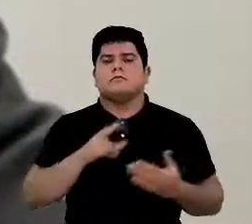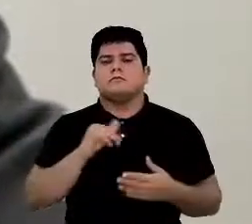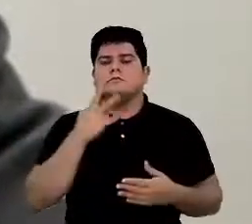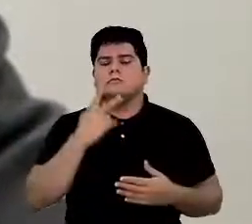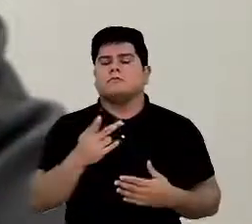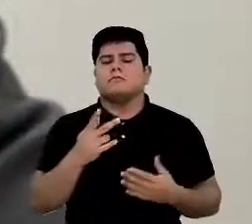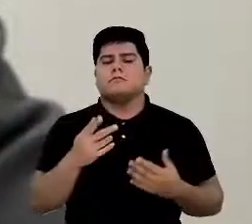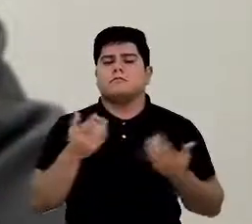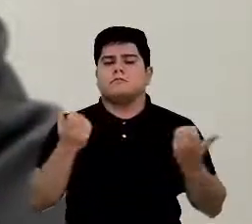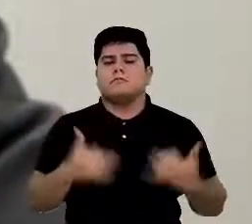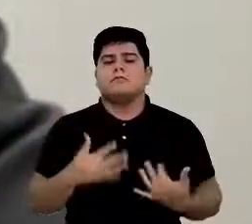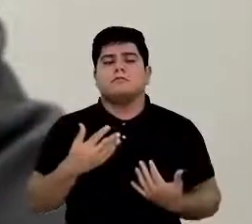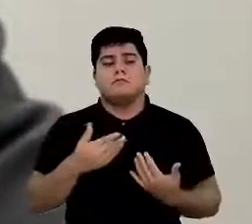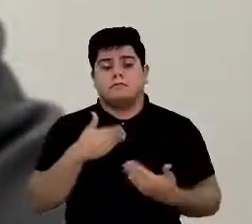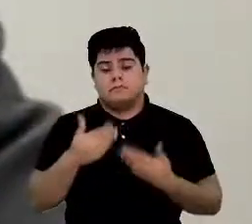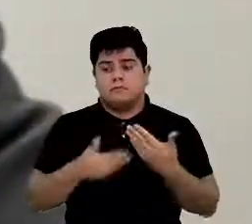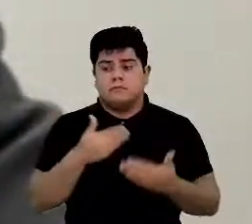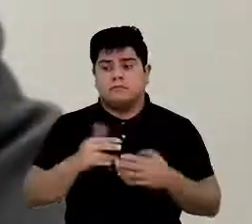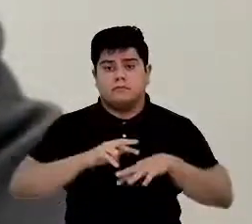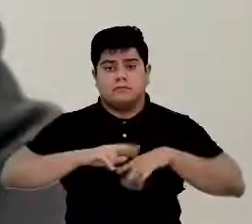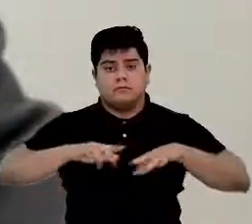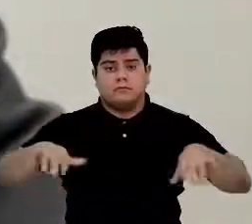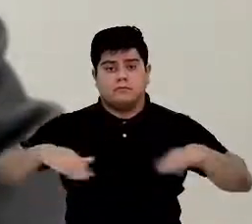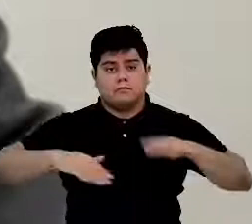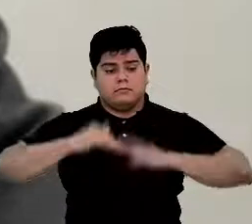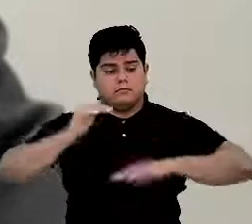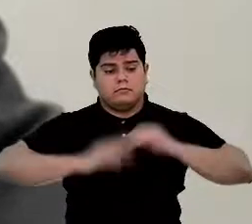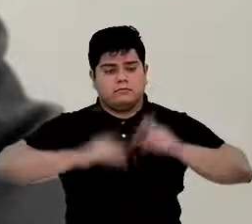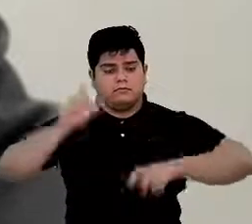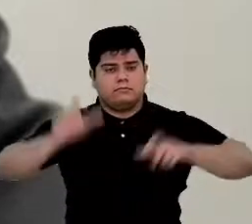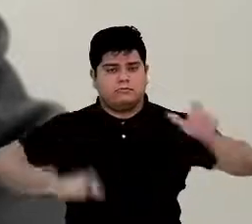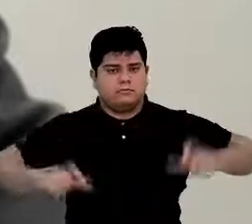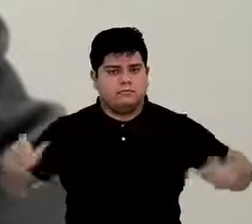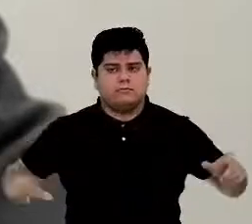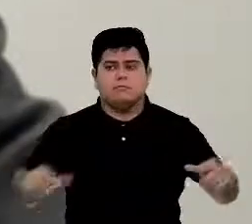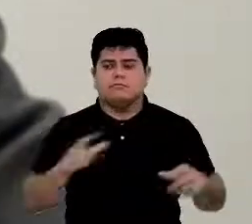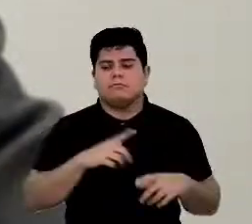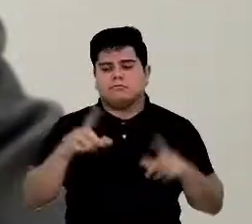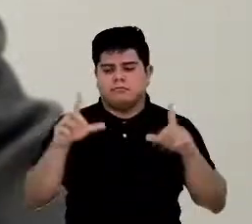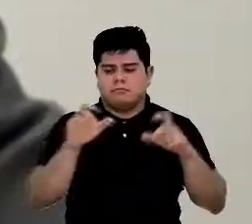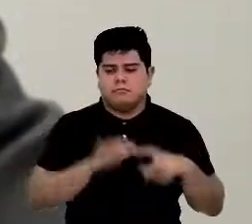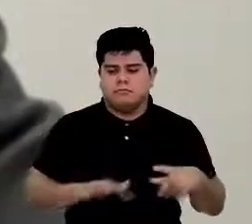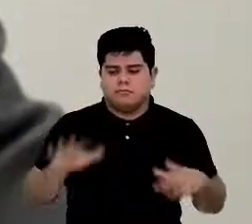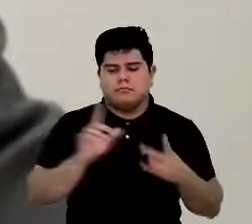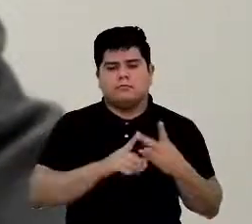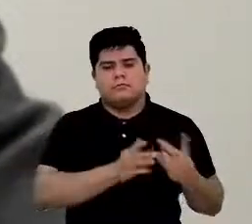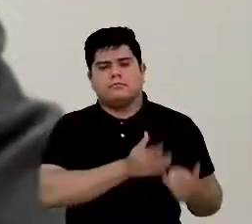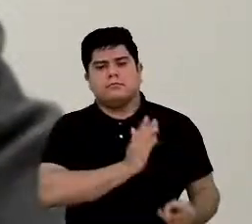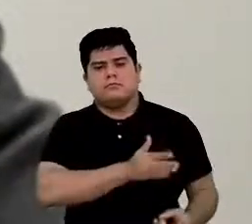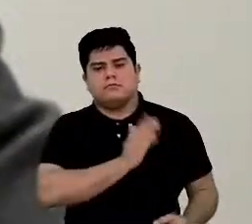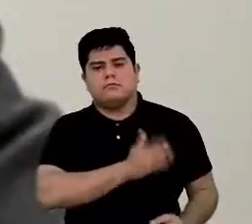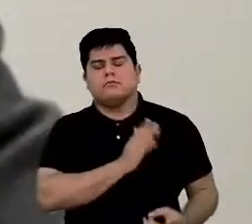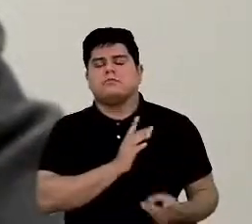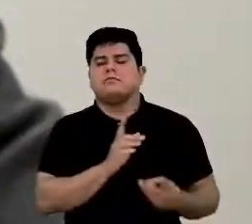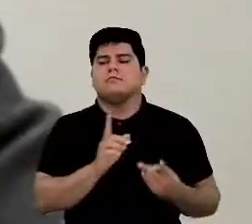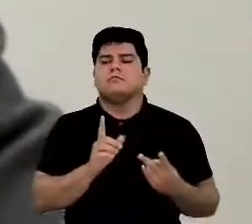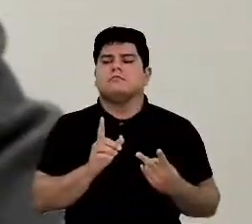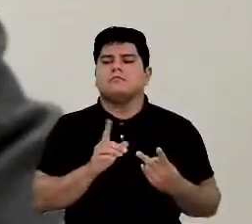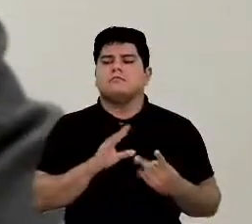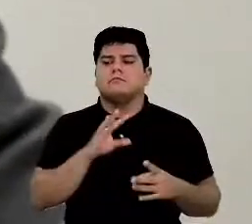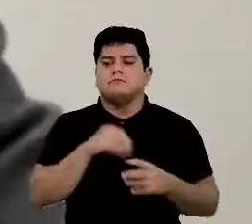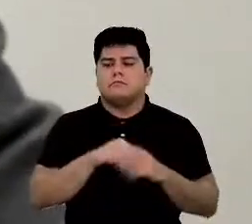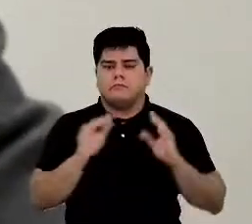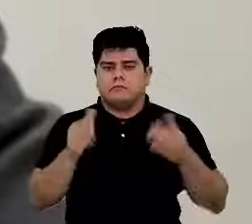com a gente, e vamos seguir aí com diversos especialistas em imagem, em cardiologia intervencionista no nosso